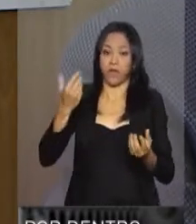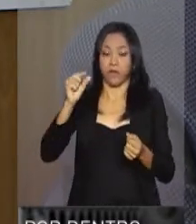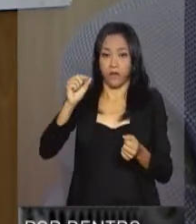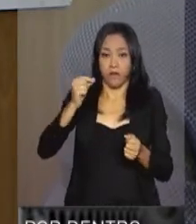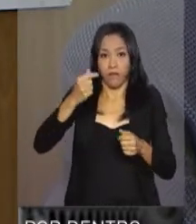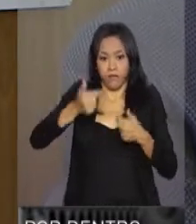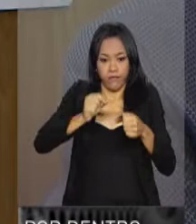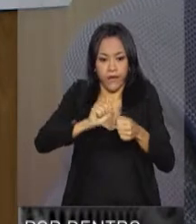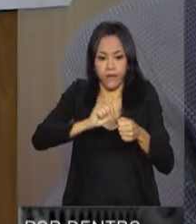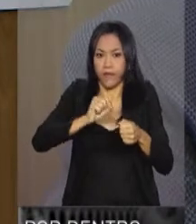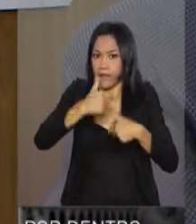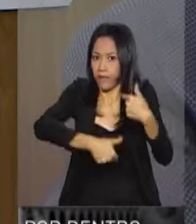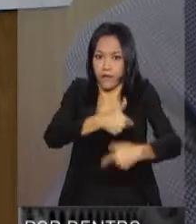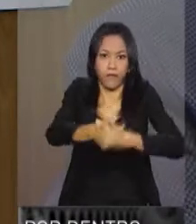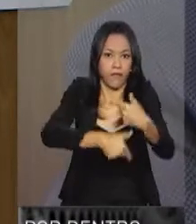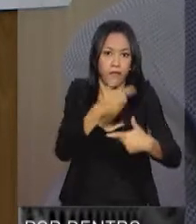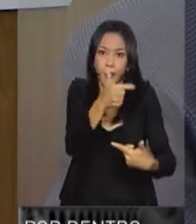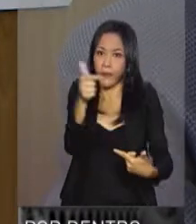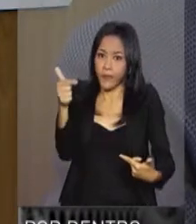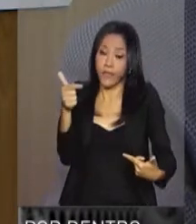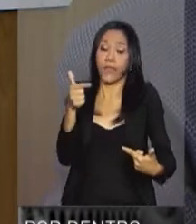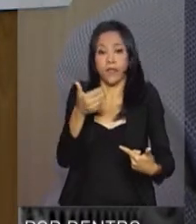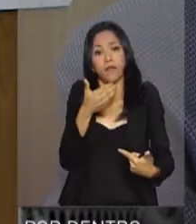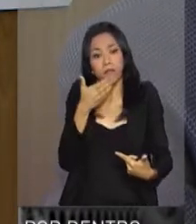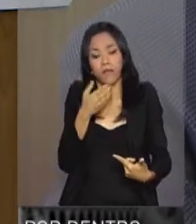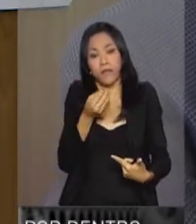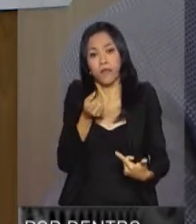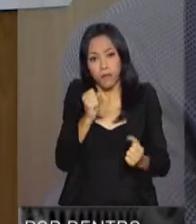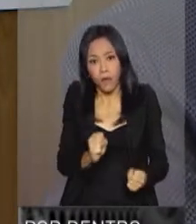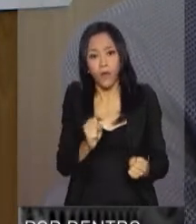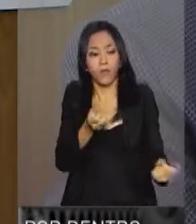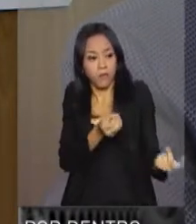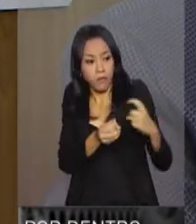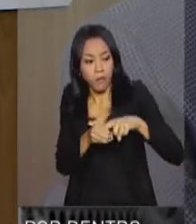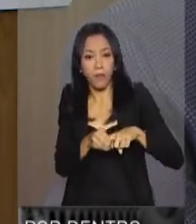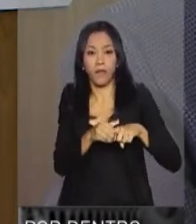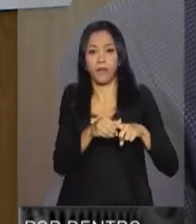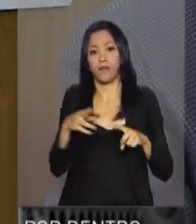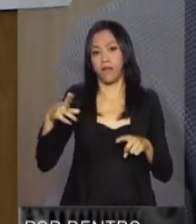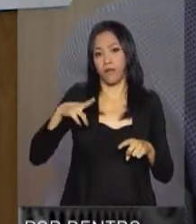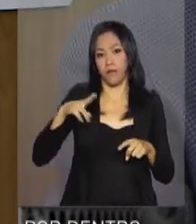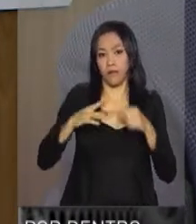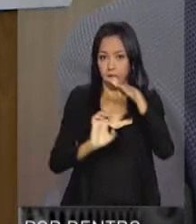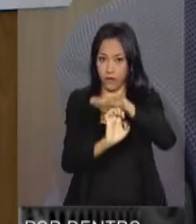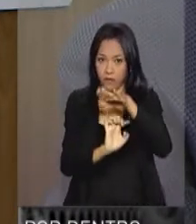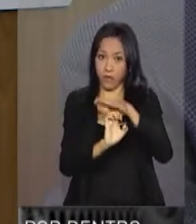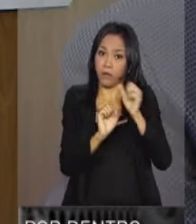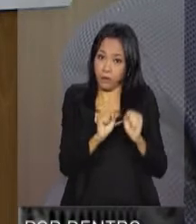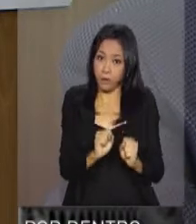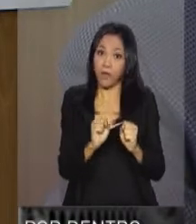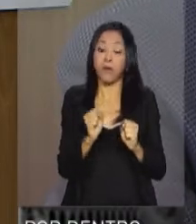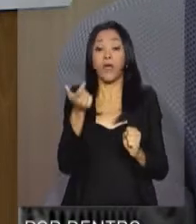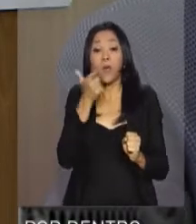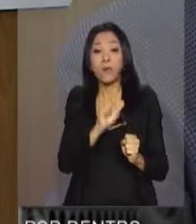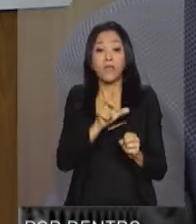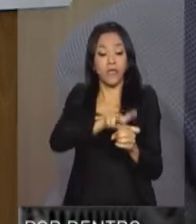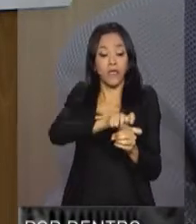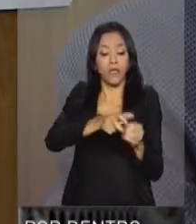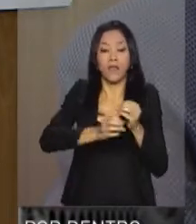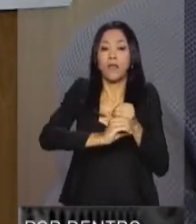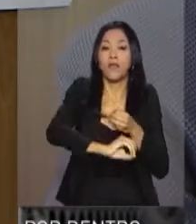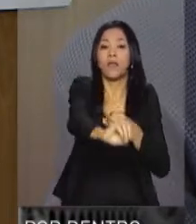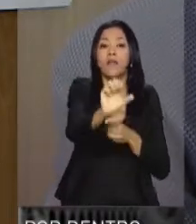condições para que o setor público seja o município seja o estado possam promover investimento para que o saneamento chegue ao serviço das